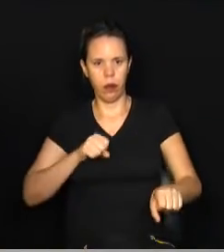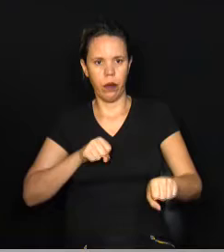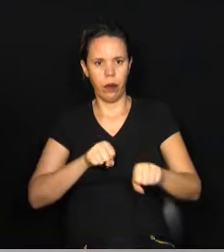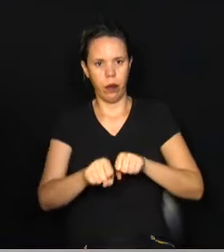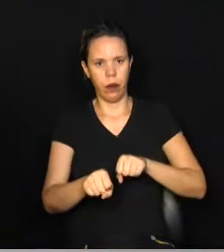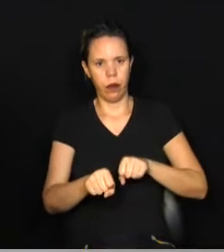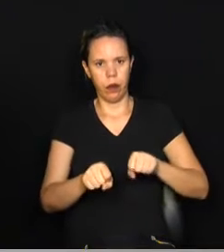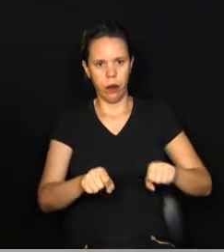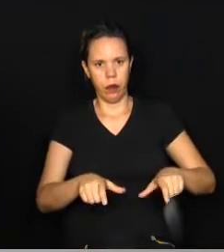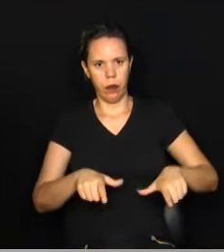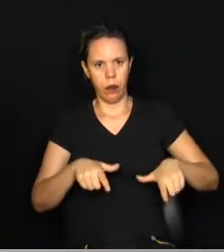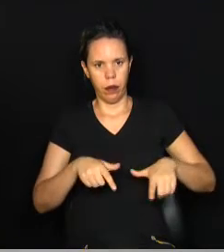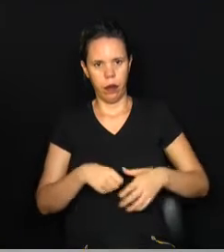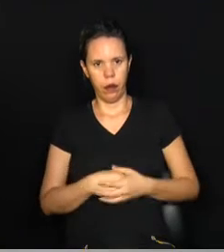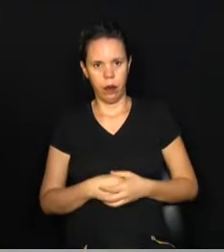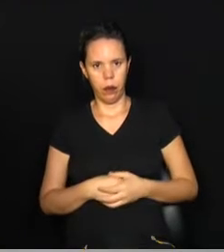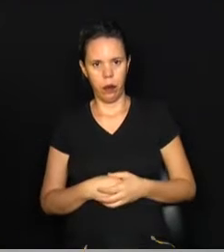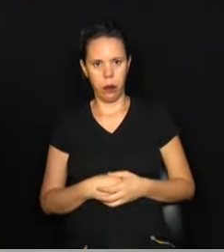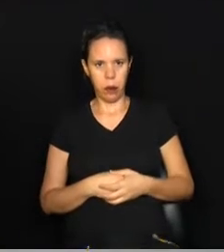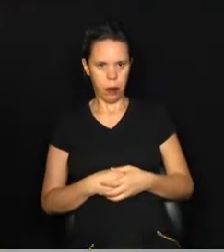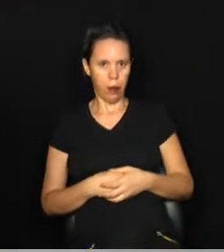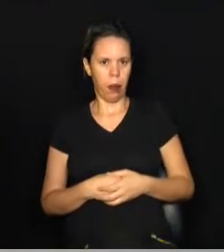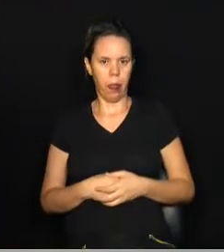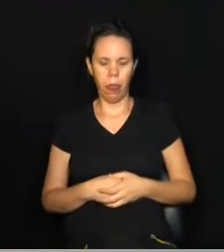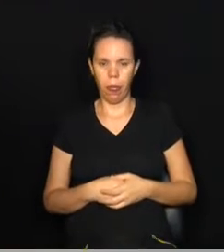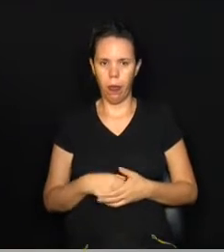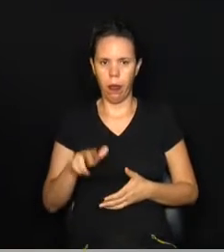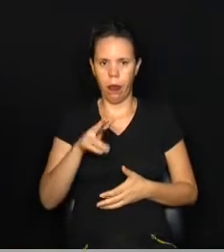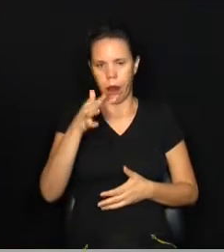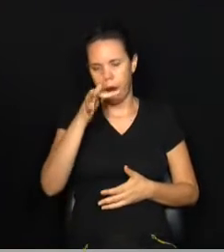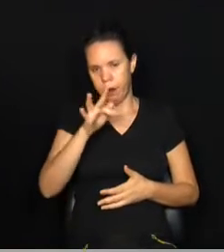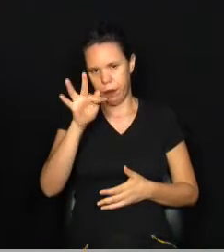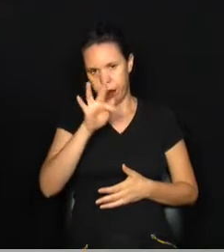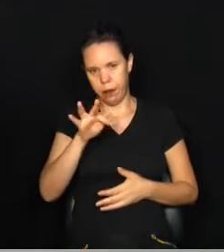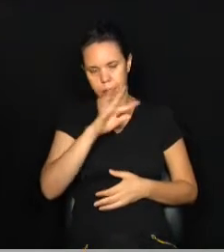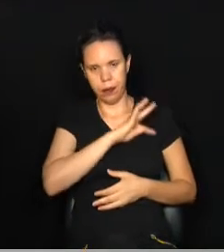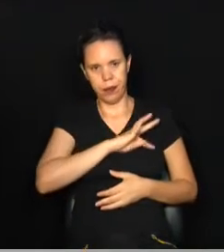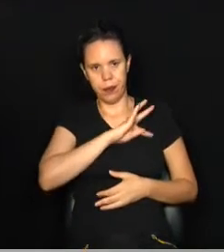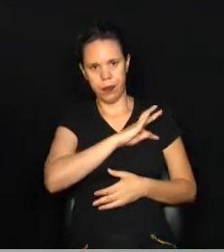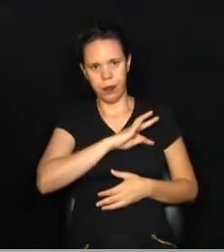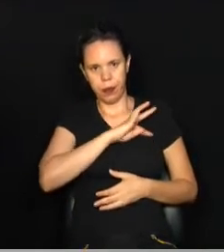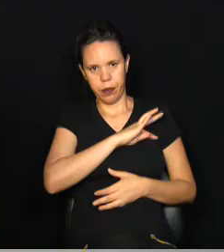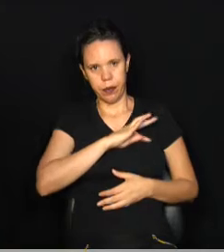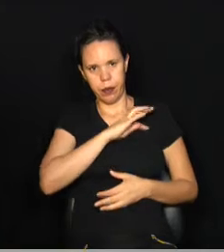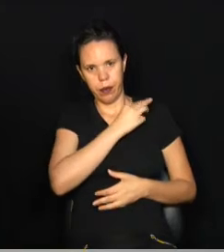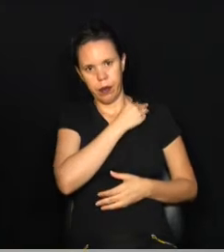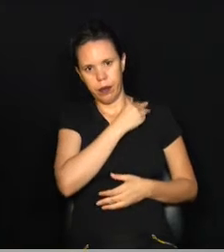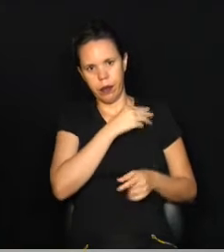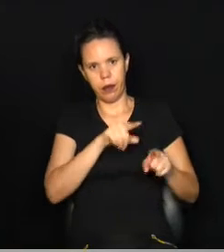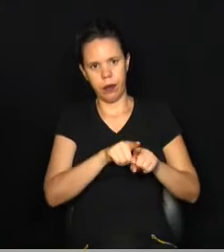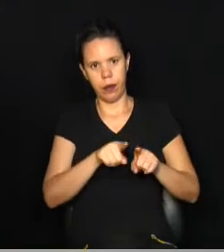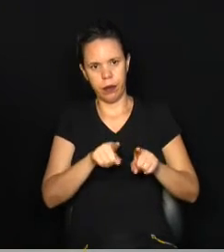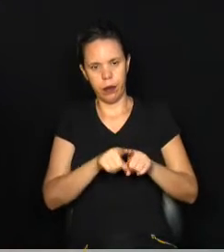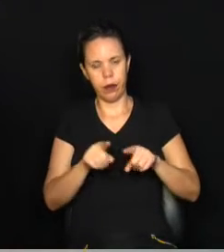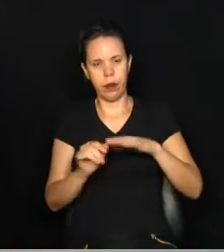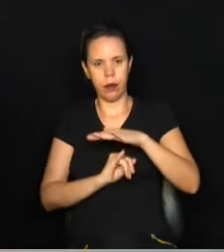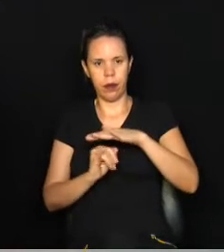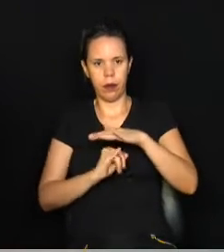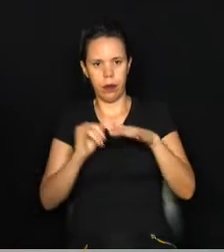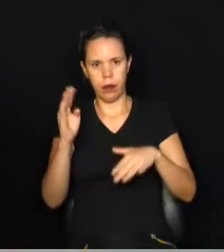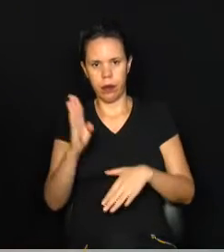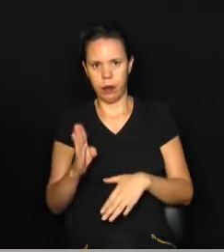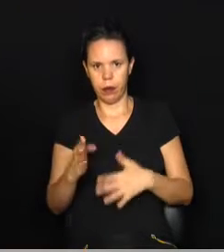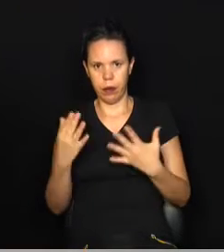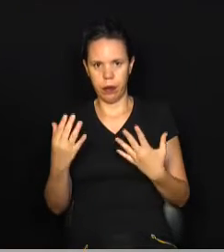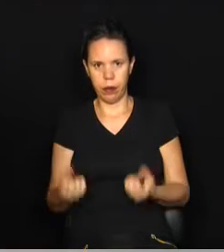formação a nível universitário, a nível técnico, a nível médio, em instituições brasileiras,